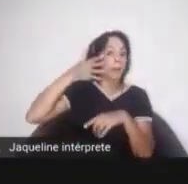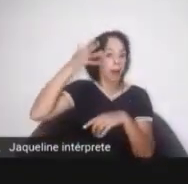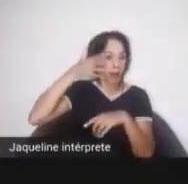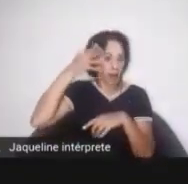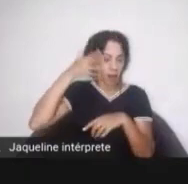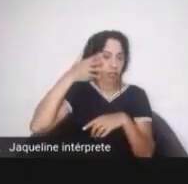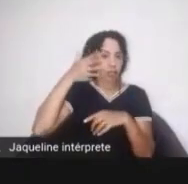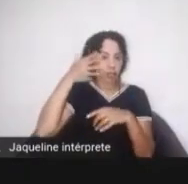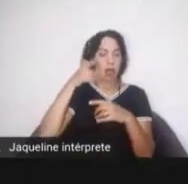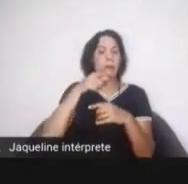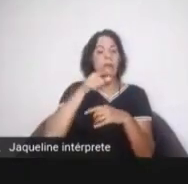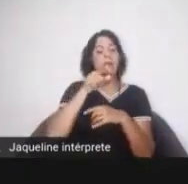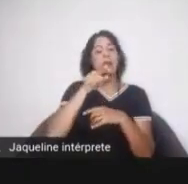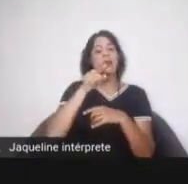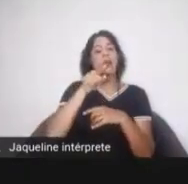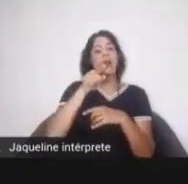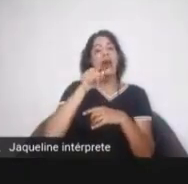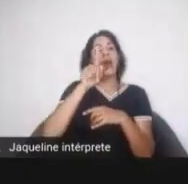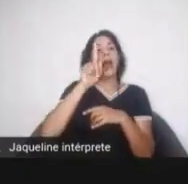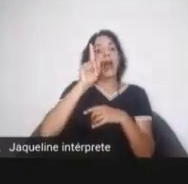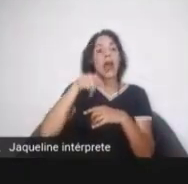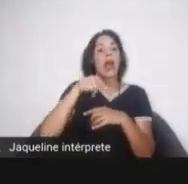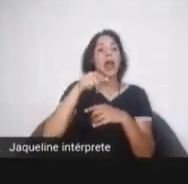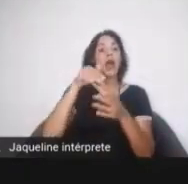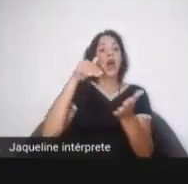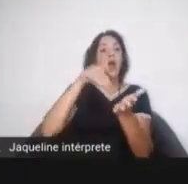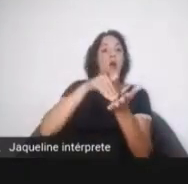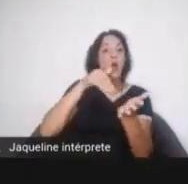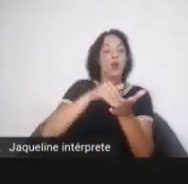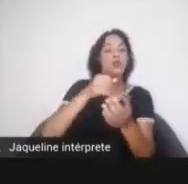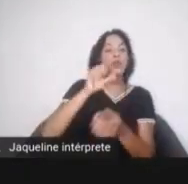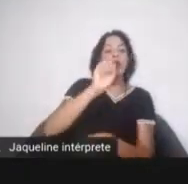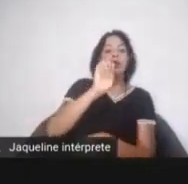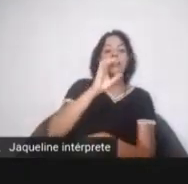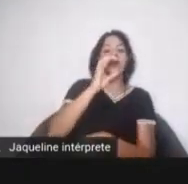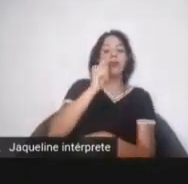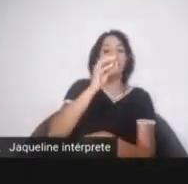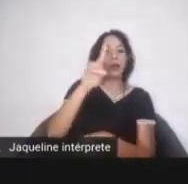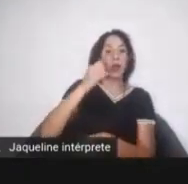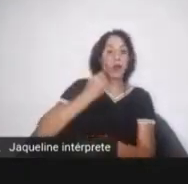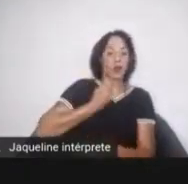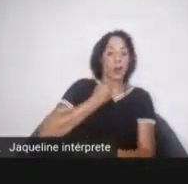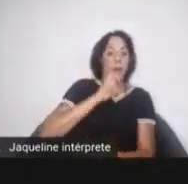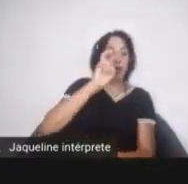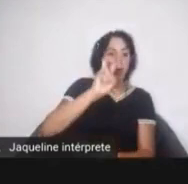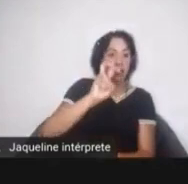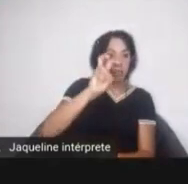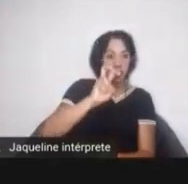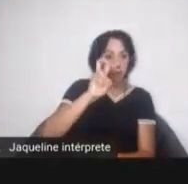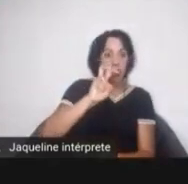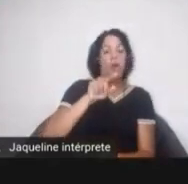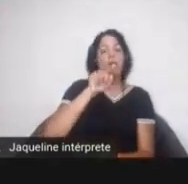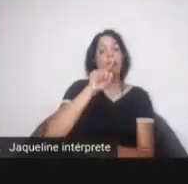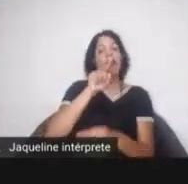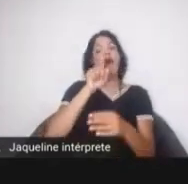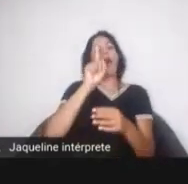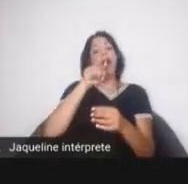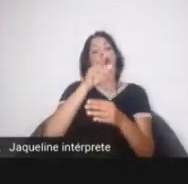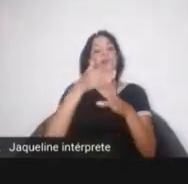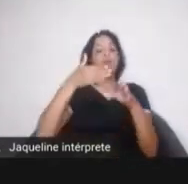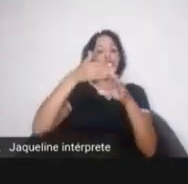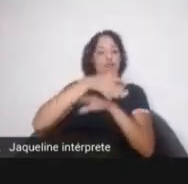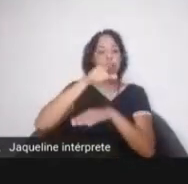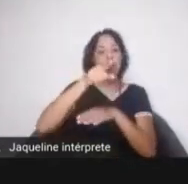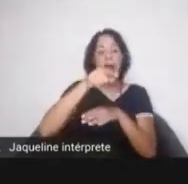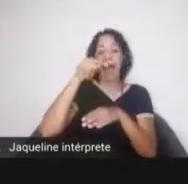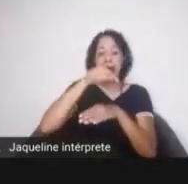último sessão, é a sessão número 5 do nosso módulo de impedimento intelectual, foi uma sessão totalmente